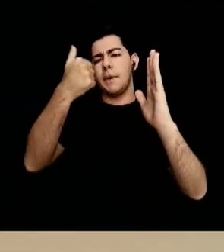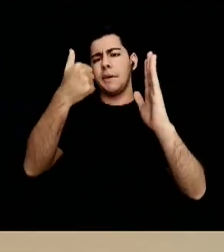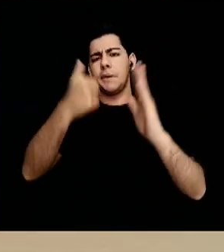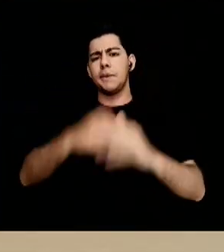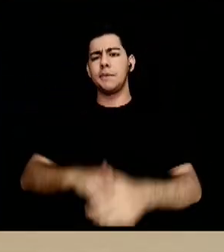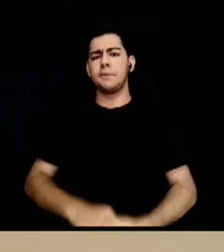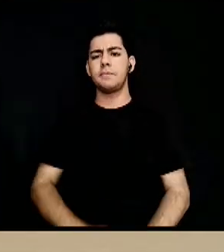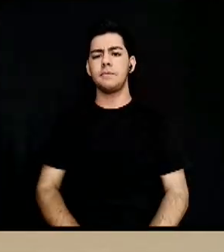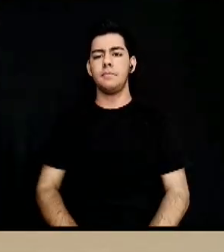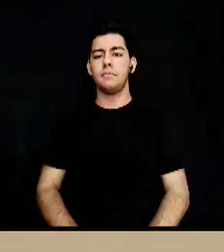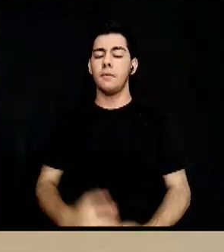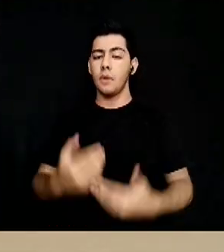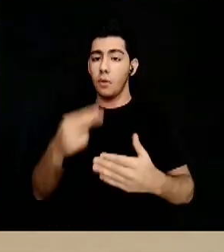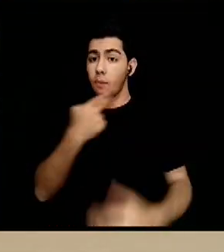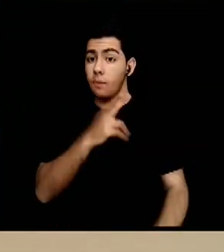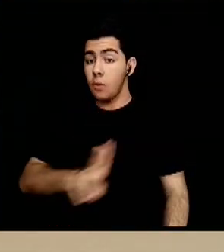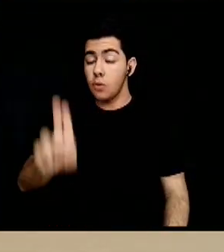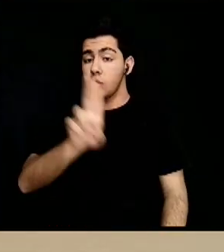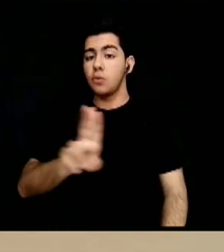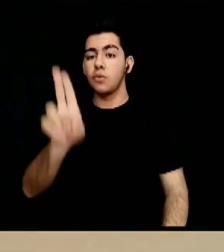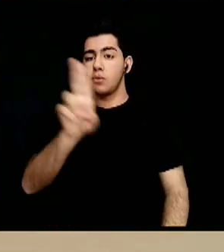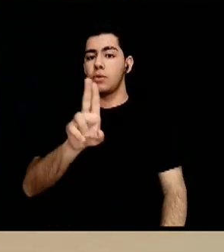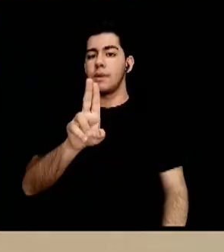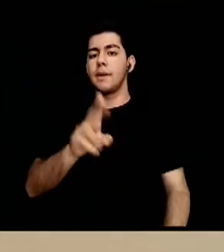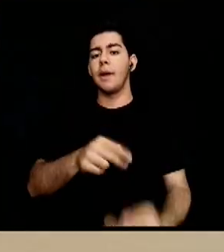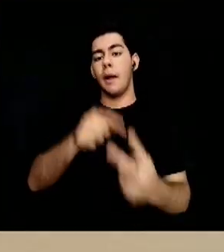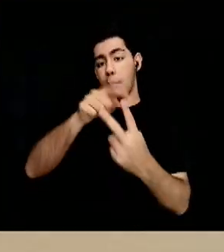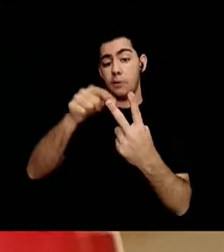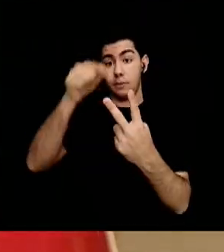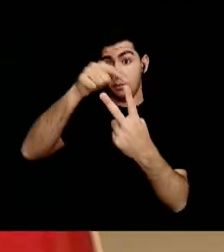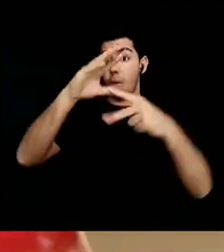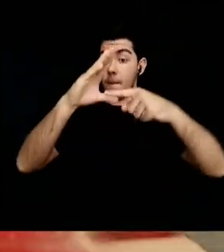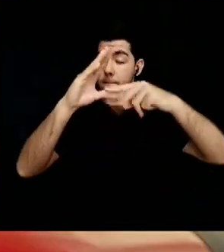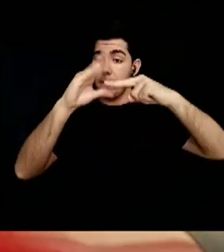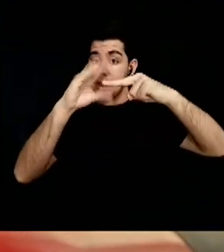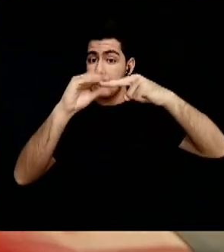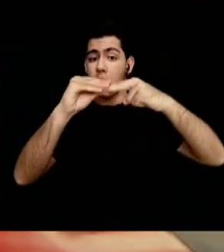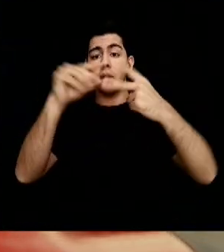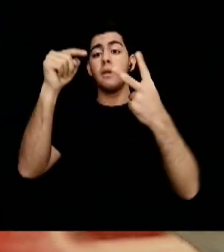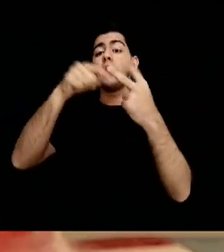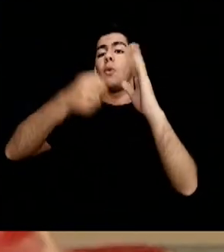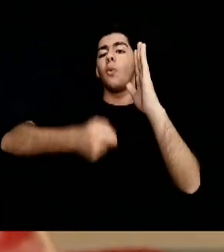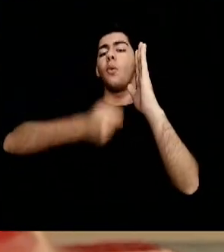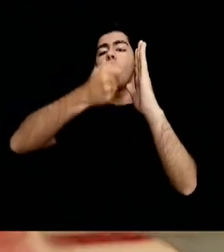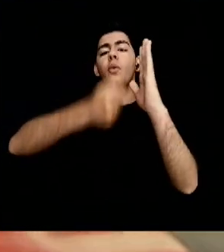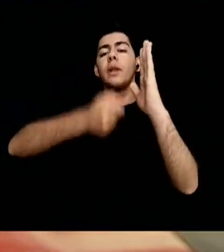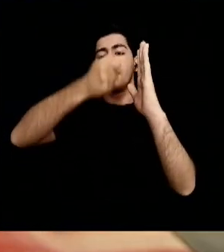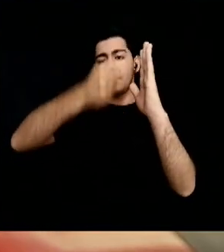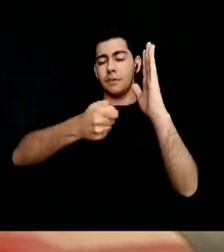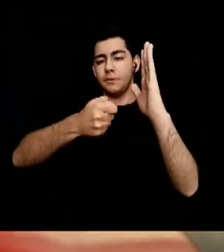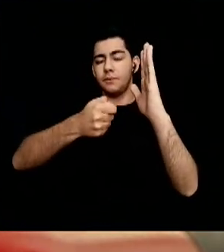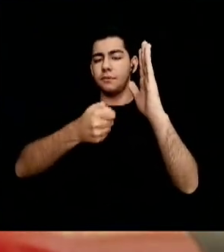e o pincel ao mesmo tempo. Então, vamos lá. Na parte de baixo,